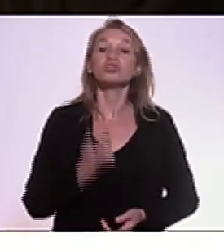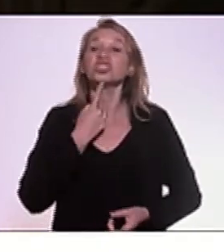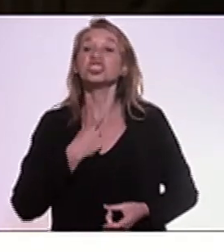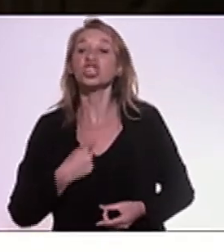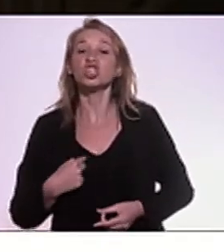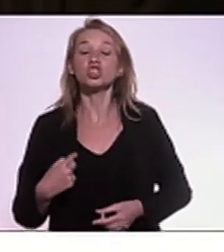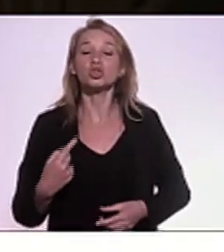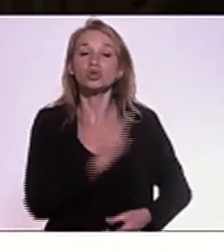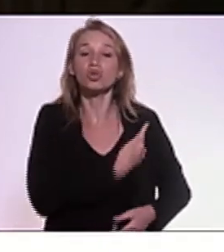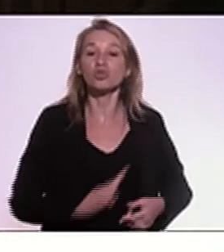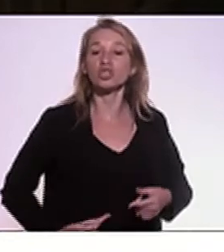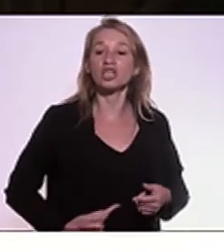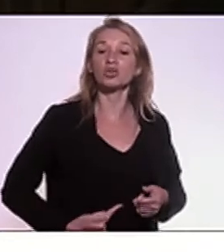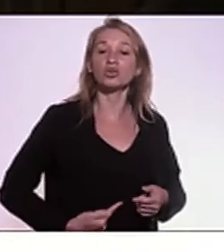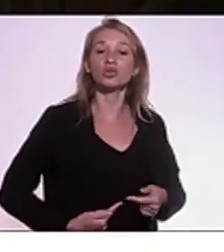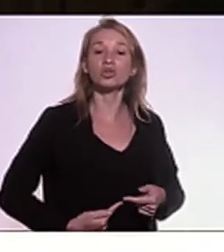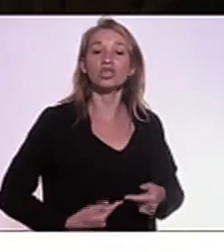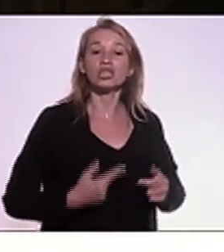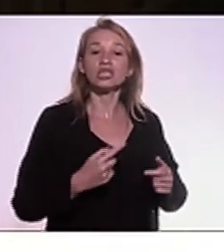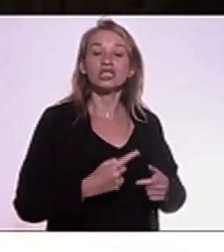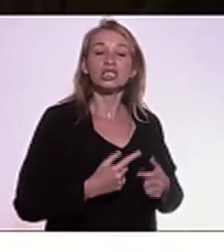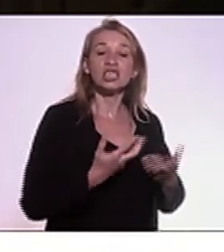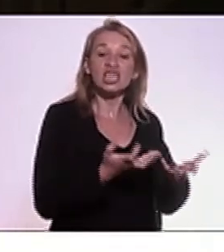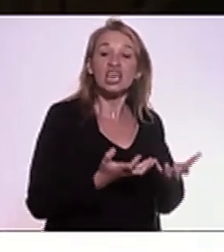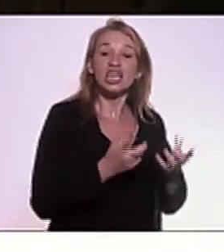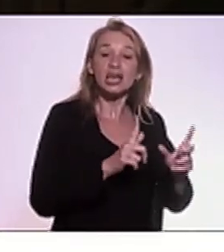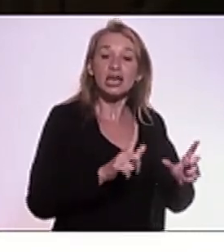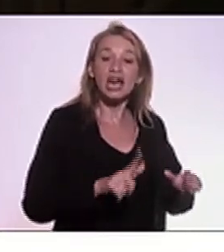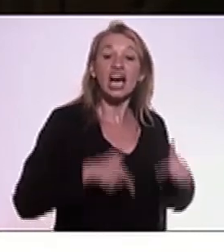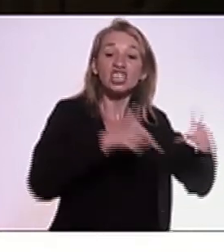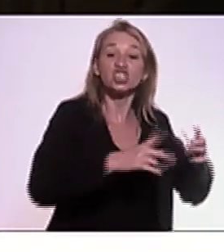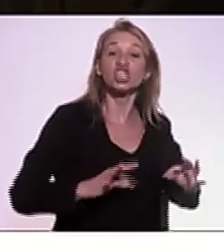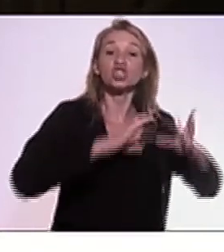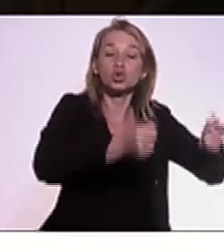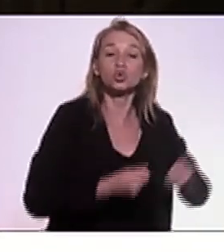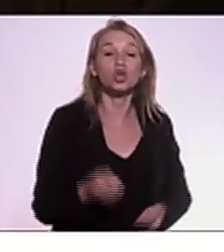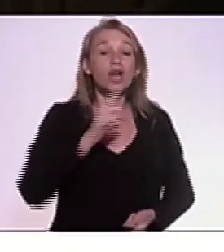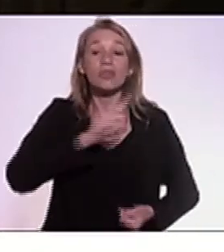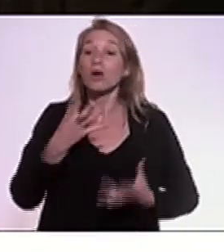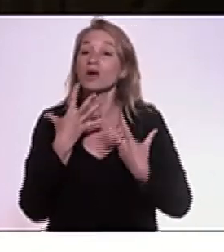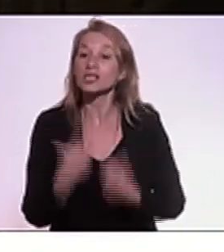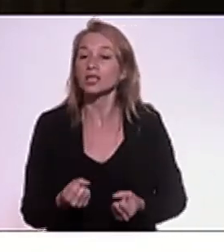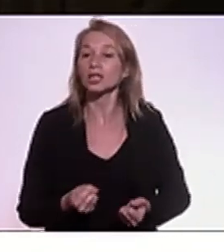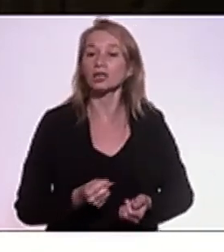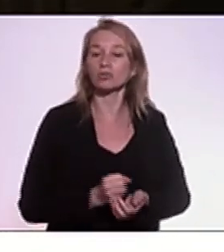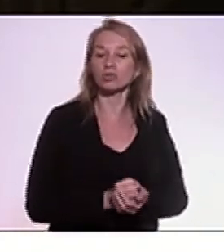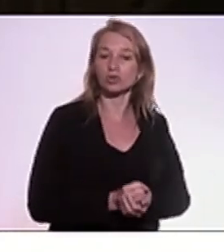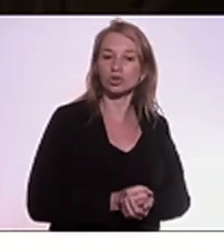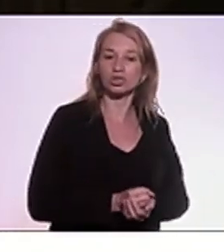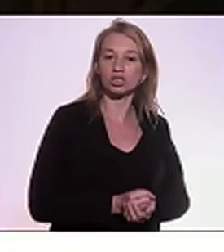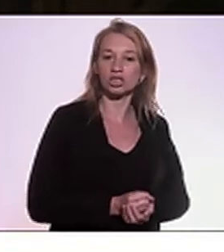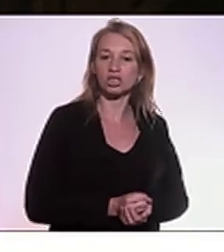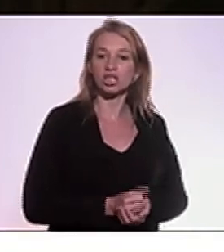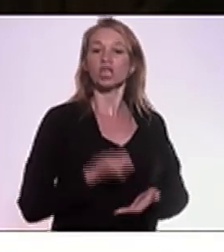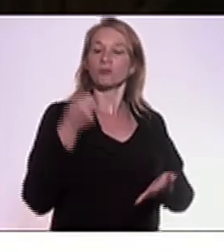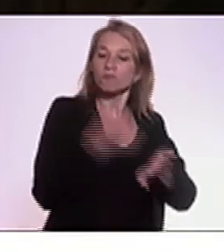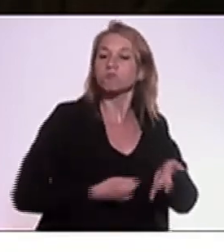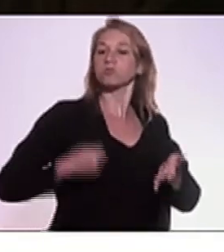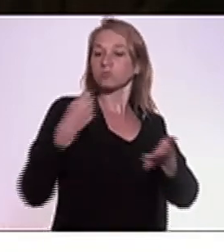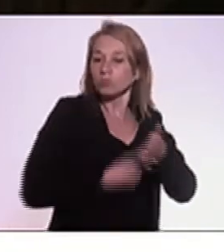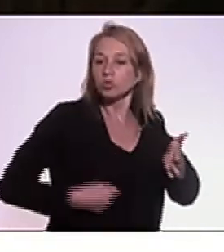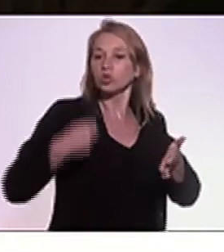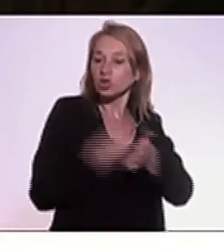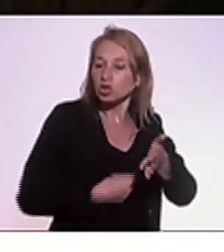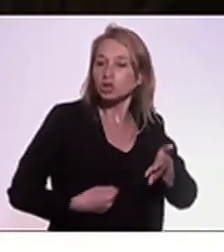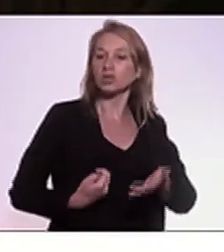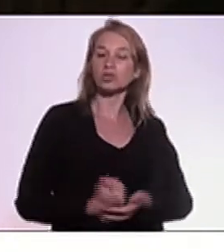poder discricionário no nosso Estado. Não permitiremos, não será sem luta, não será sem resistência, não será